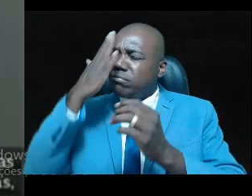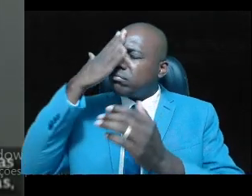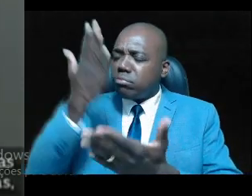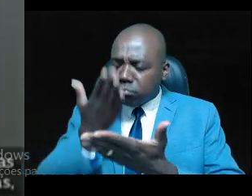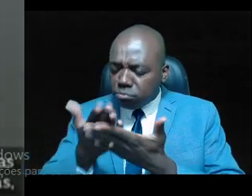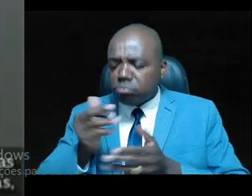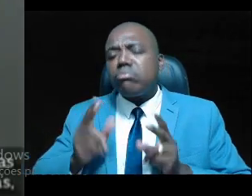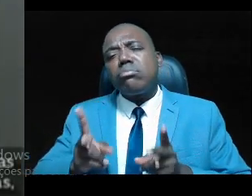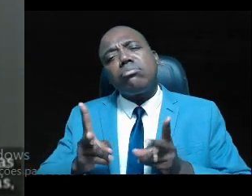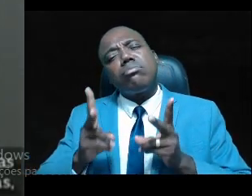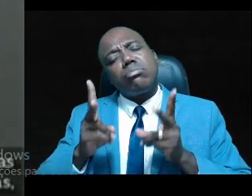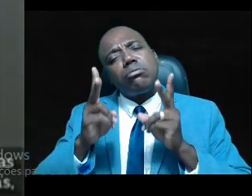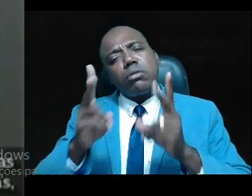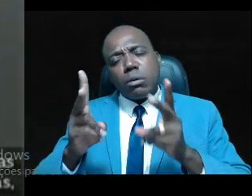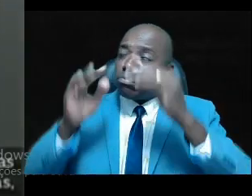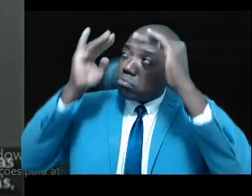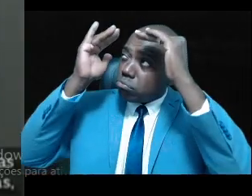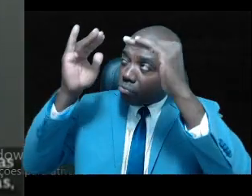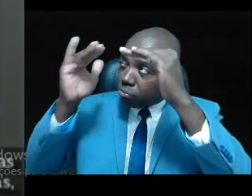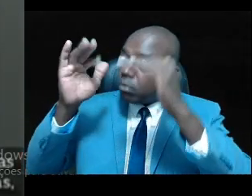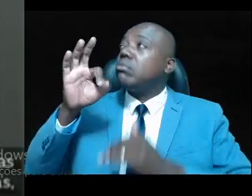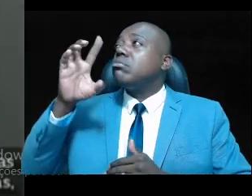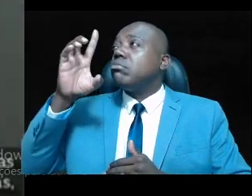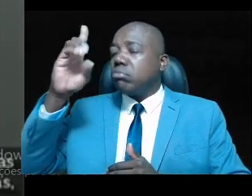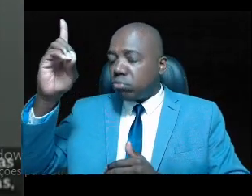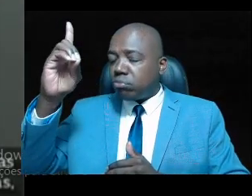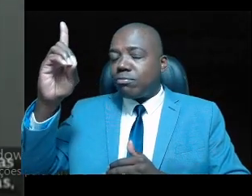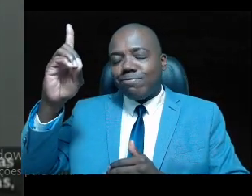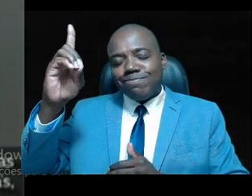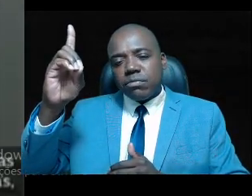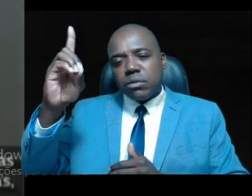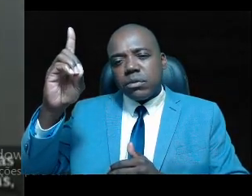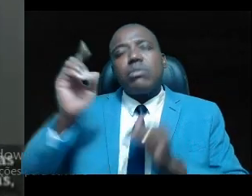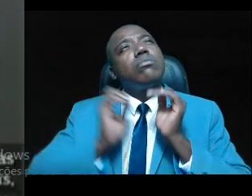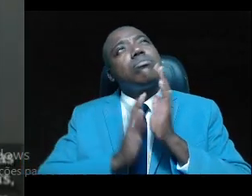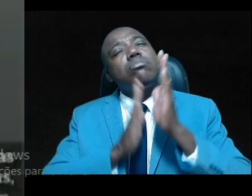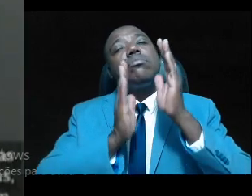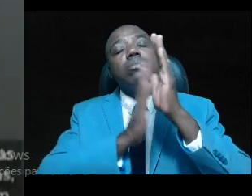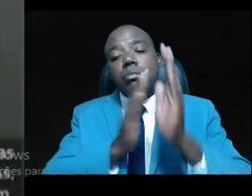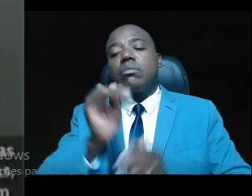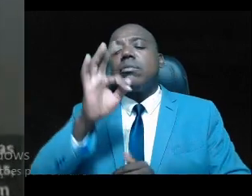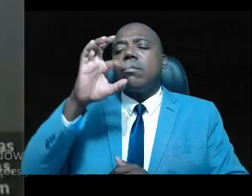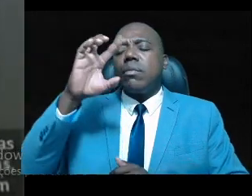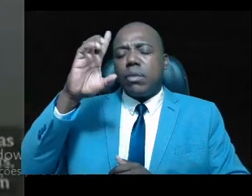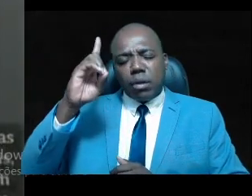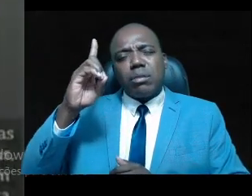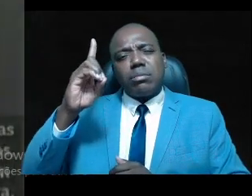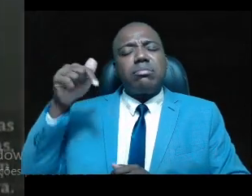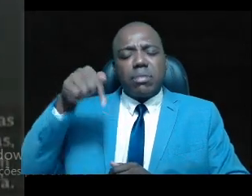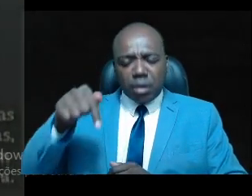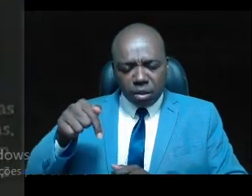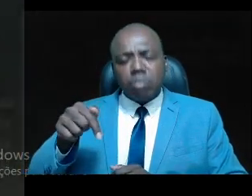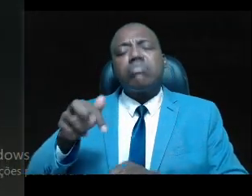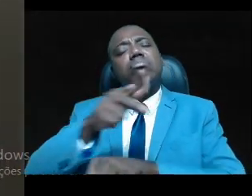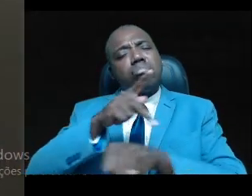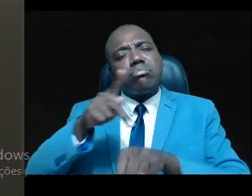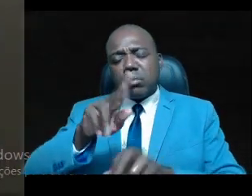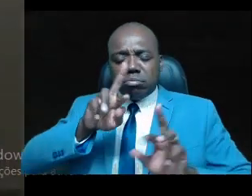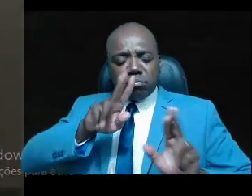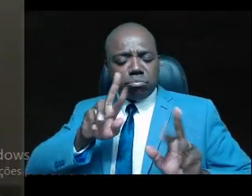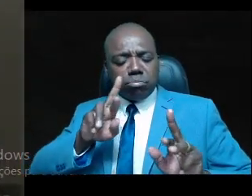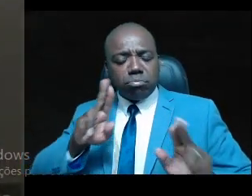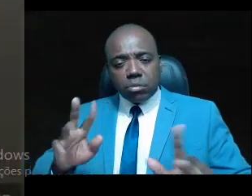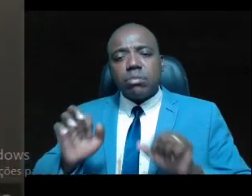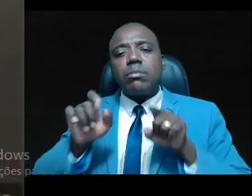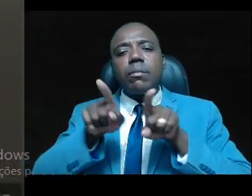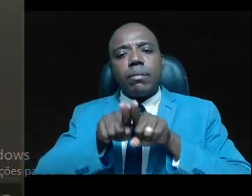e abraçando-as, e confessaram que era estrangeiro e peregrino na terra.